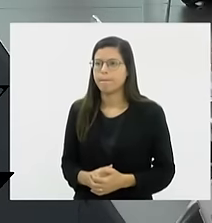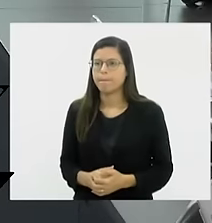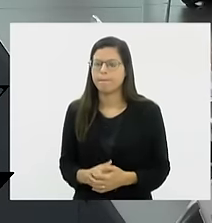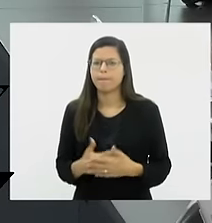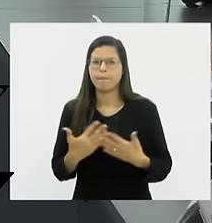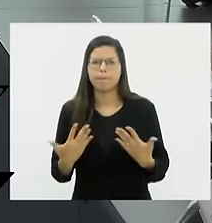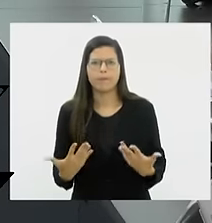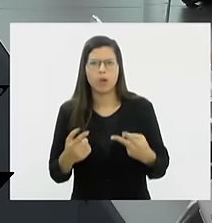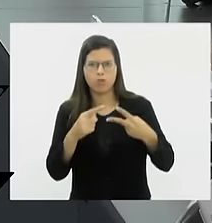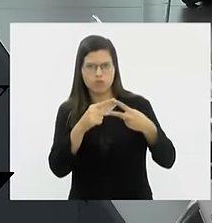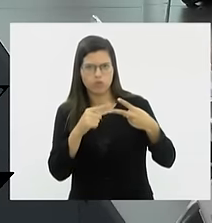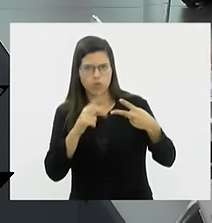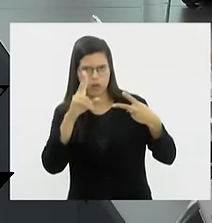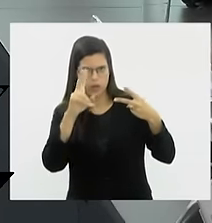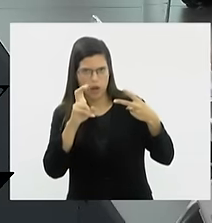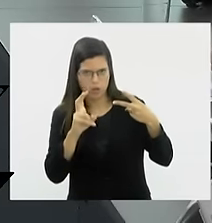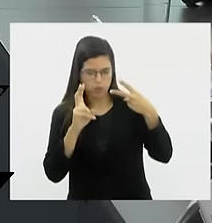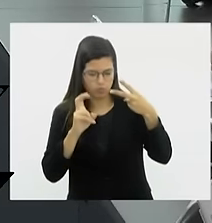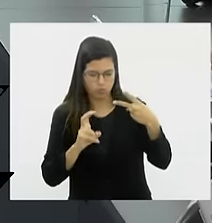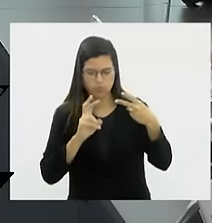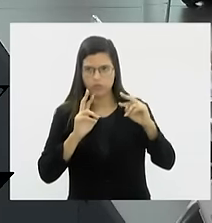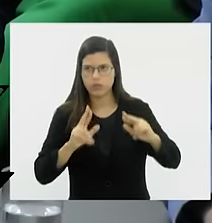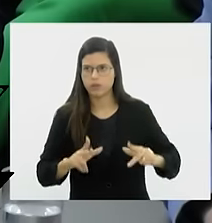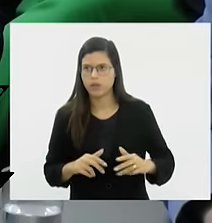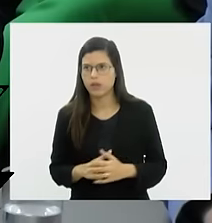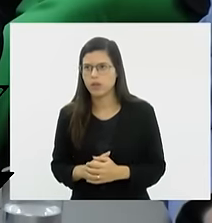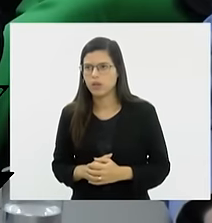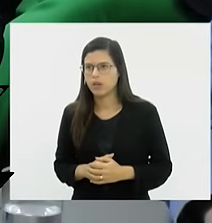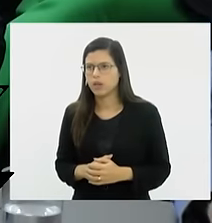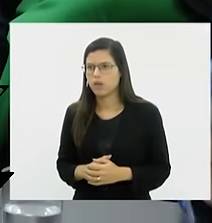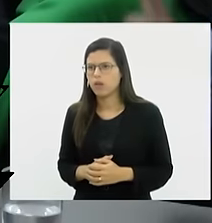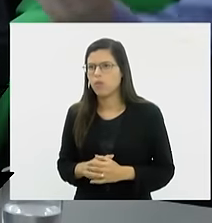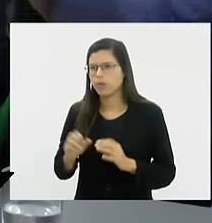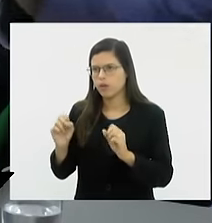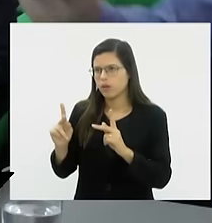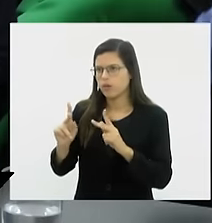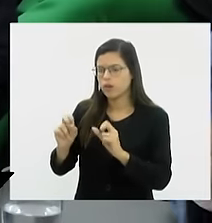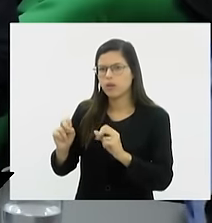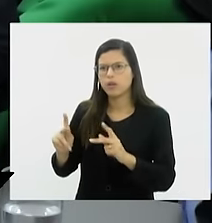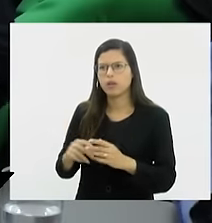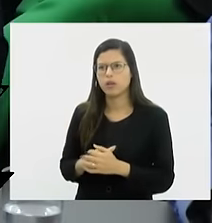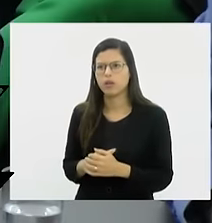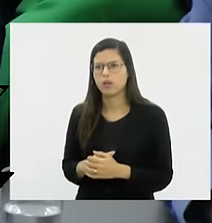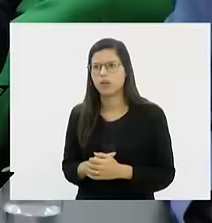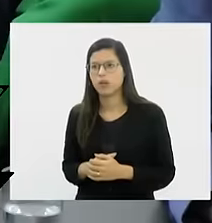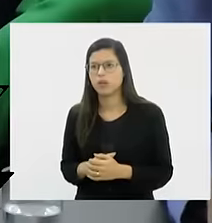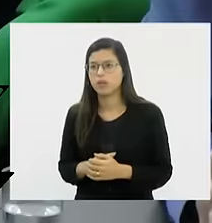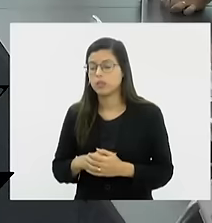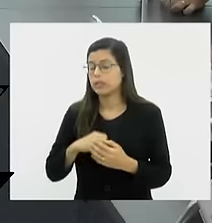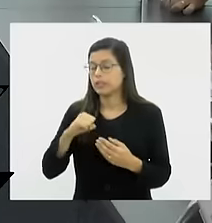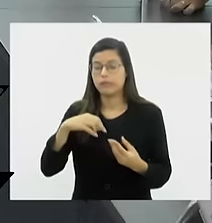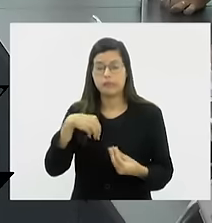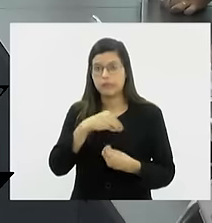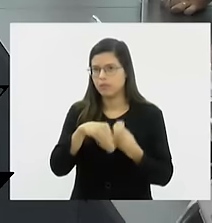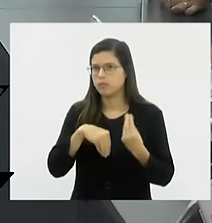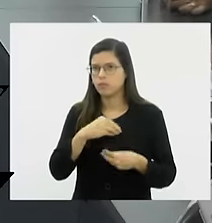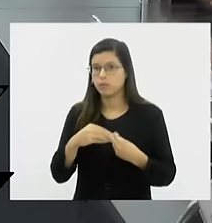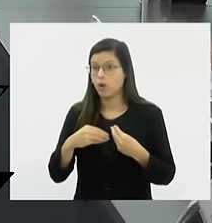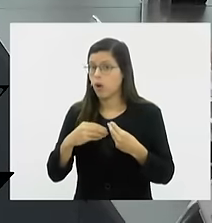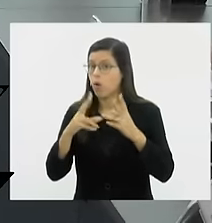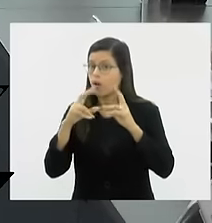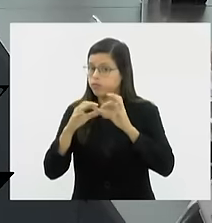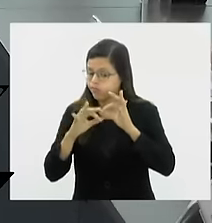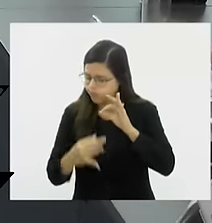São dois assuntos diferentes. Ele ali, não respondeu a pergunta. Tá. Depois eu gostaria da parte, presidente. Senão vai embolar. O assunto é longo,